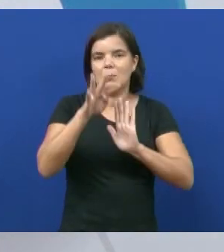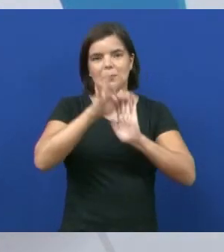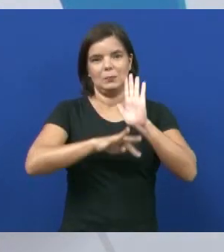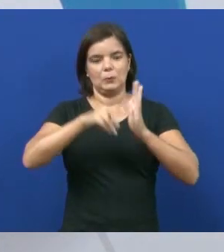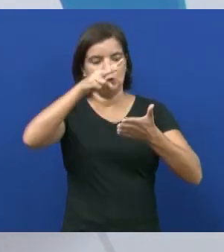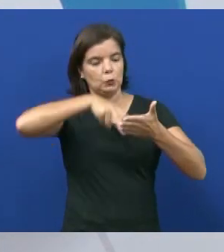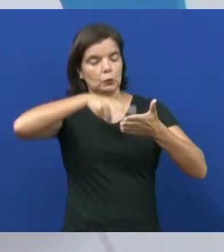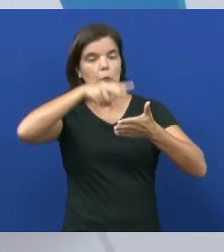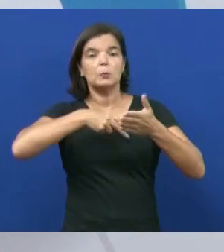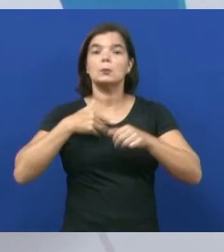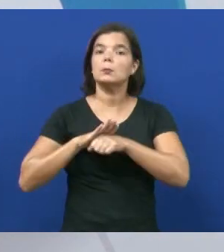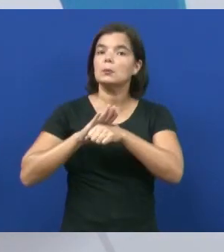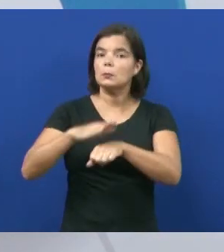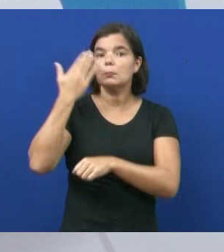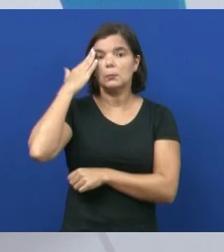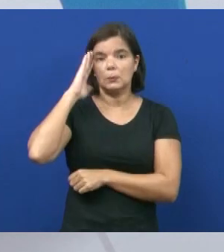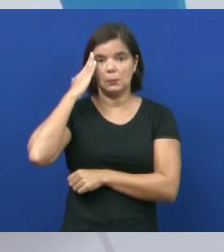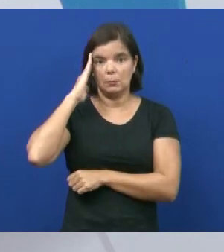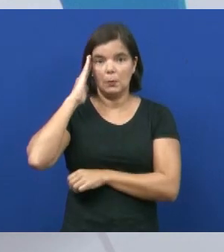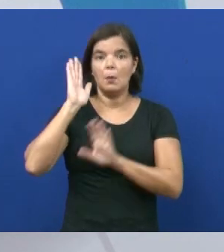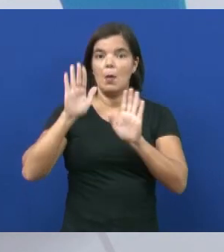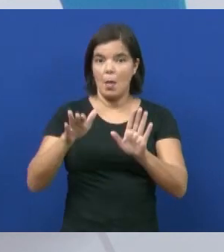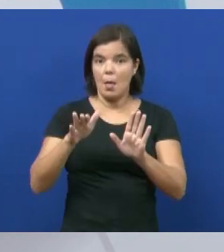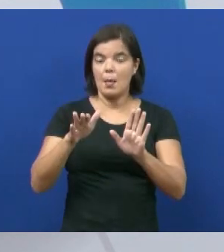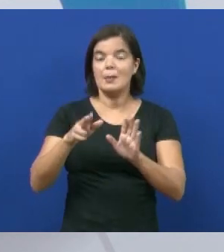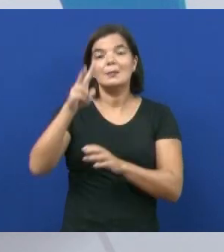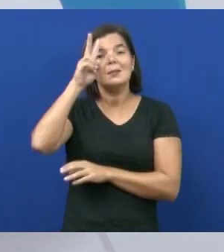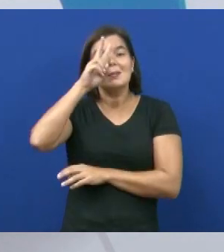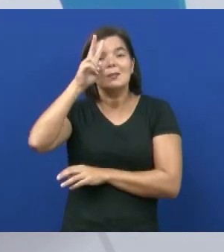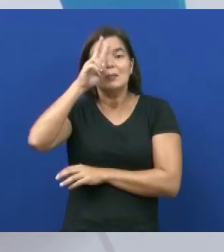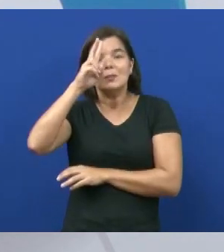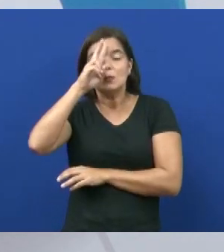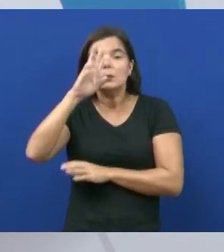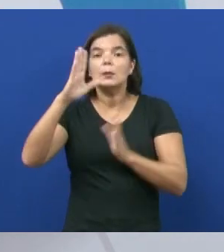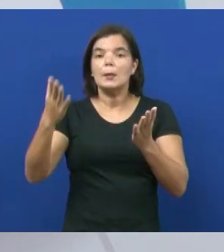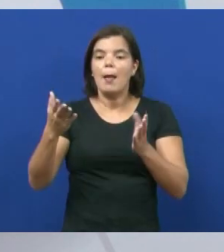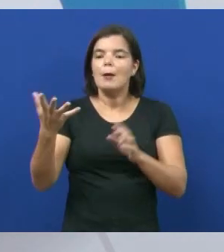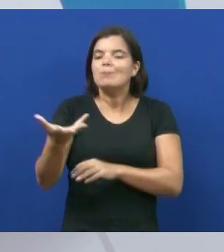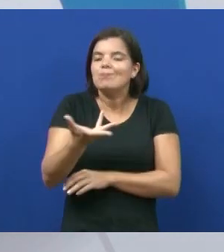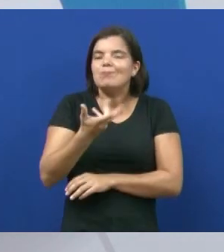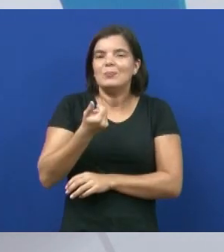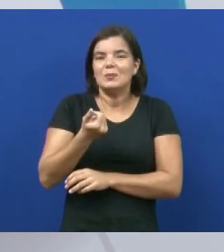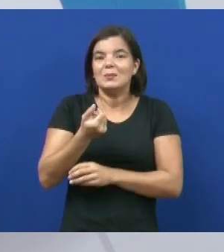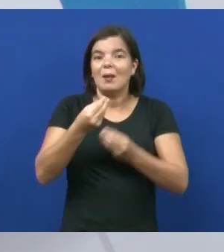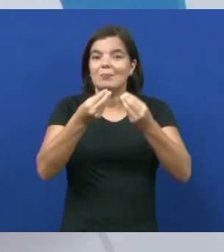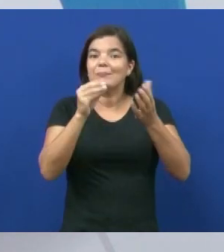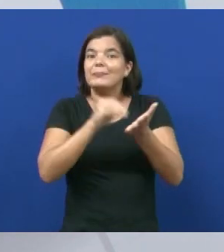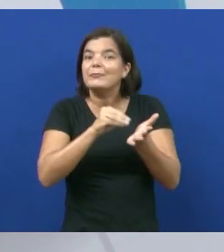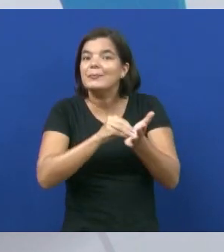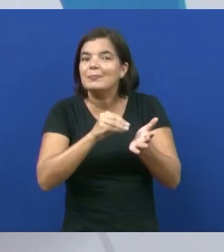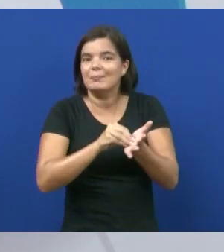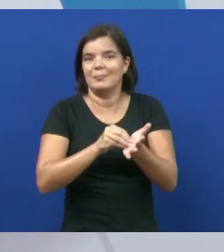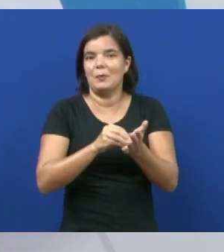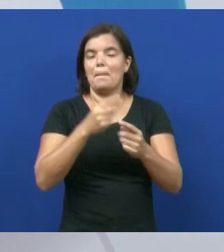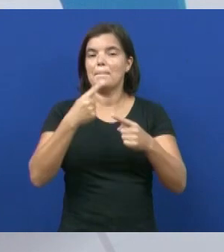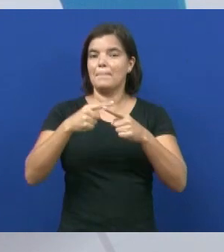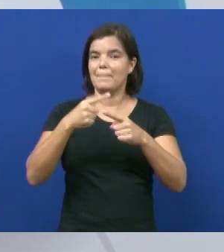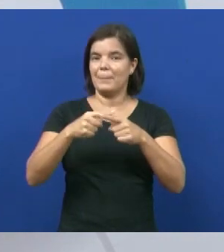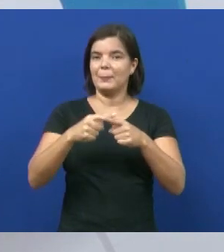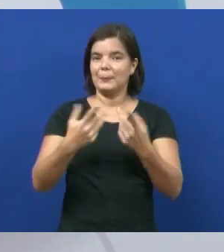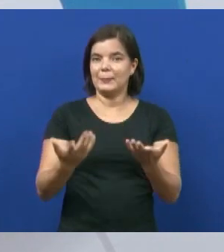de leitura que nos ajuda na compreensão. Esse conto especificamente, a fluência dele está prejudicada.